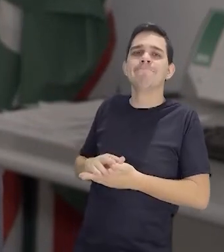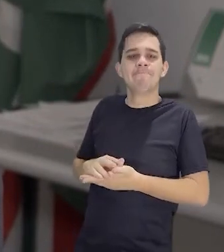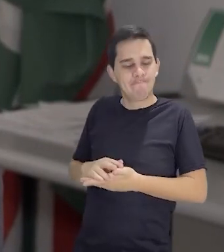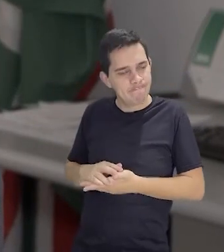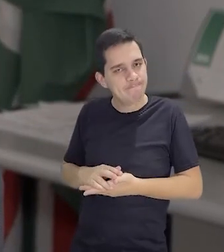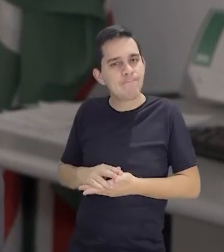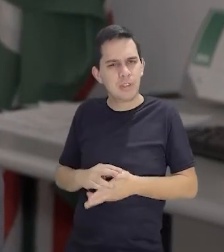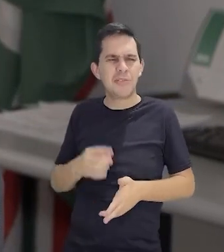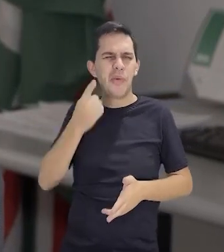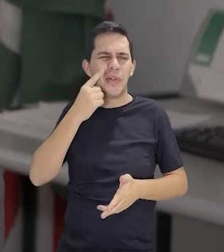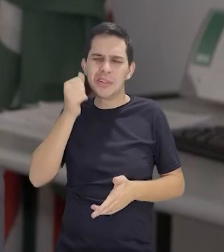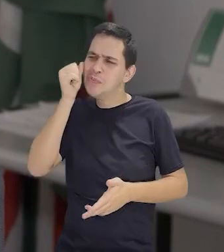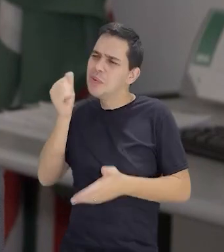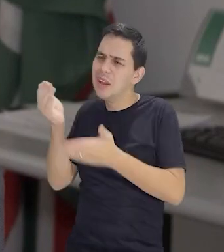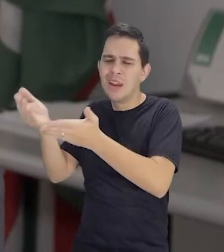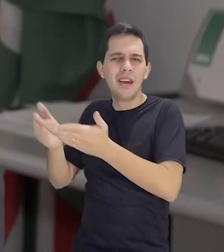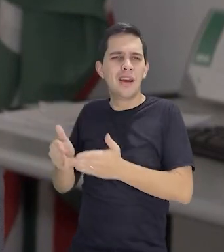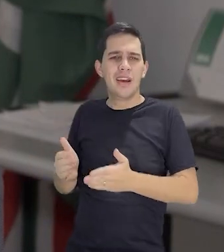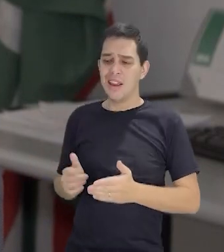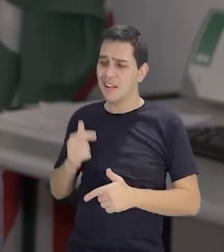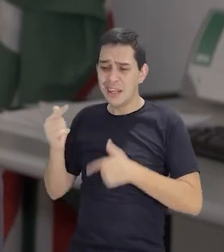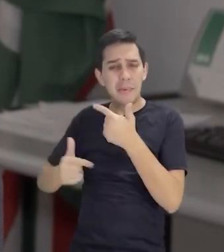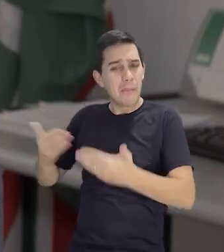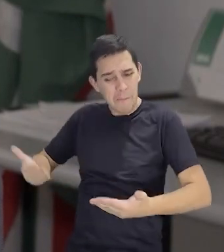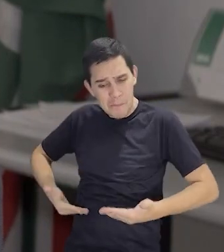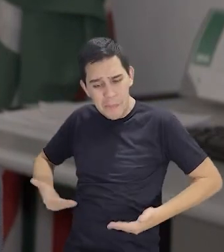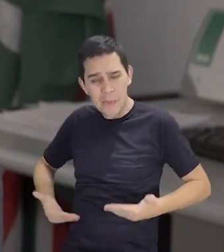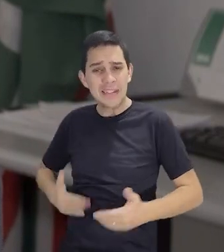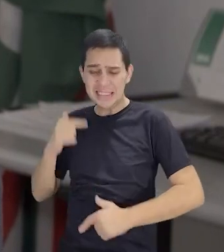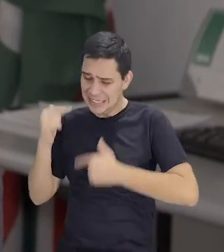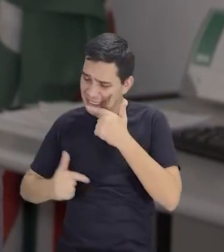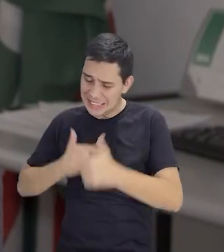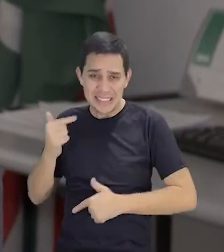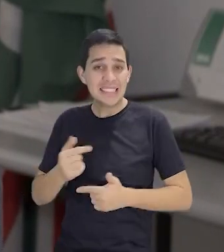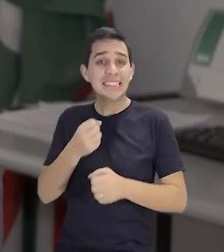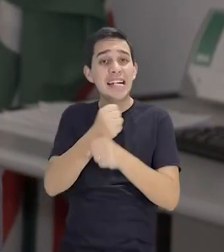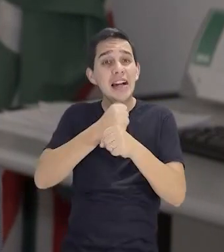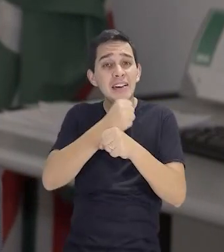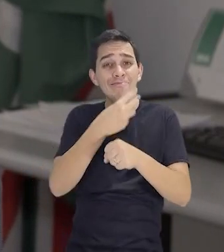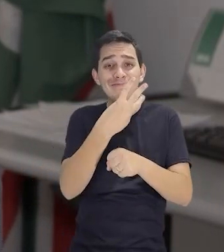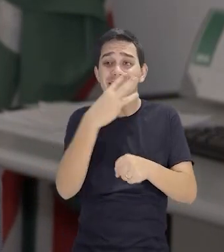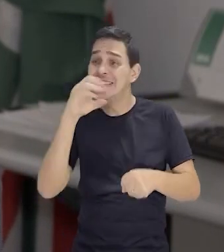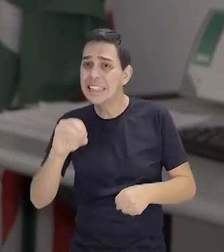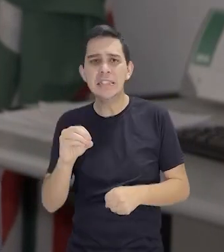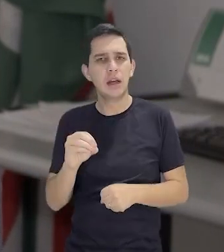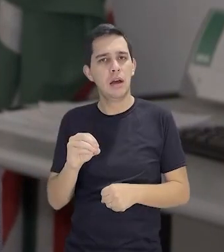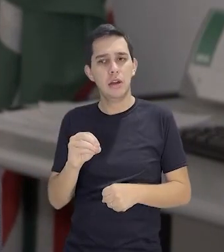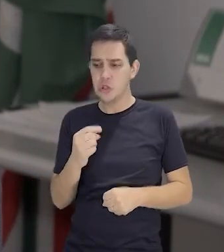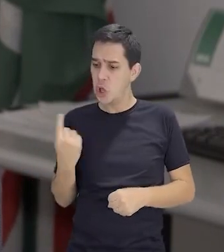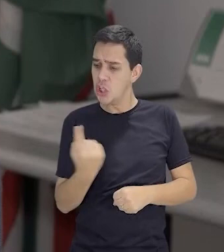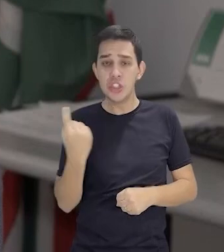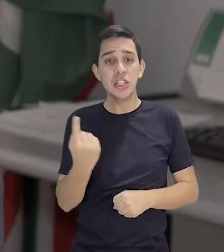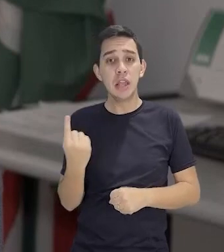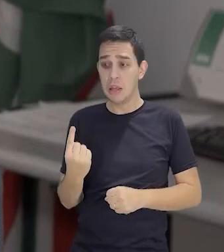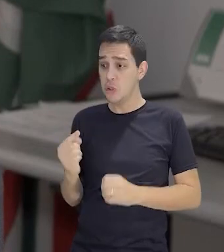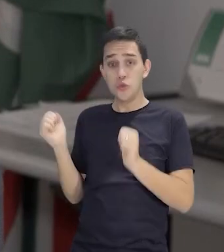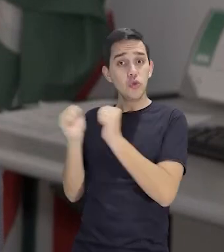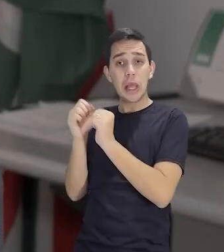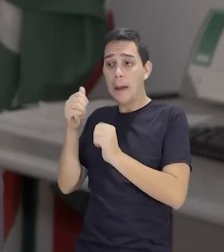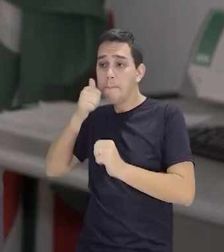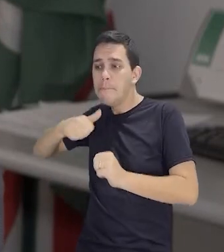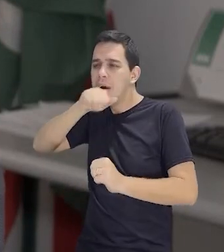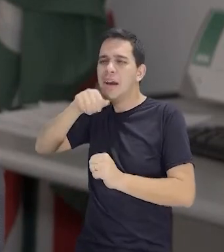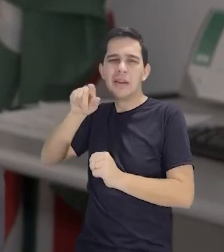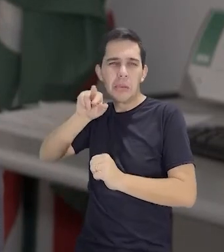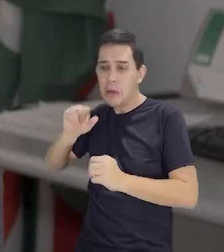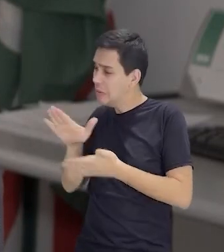anos como trabalhadora doméstica, são 30 anos sem ter contato com sua família, são 30 anos sem